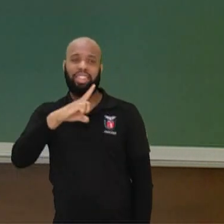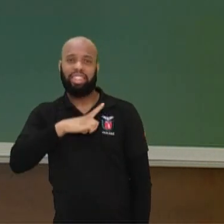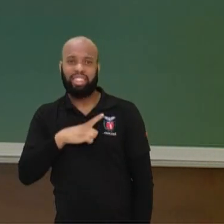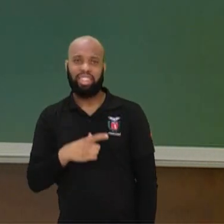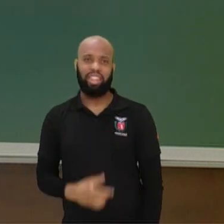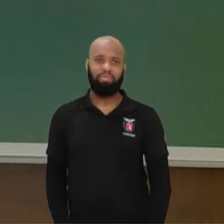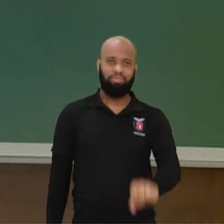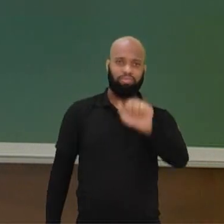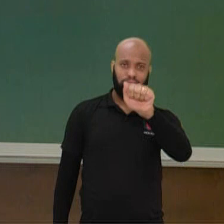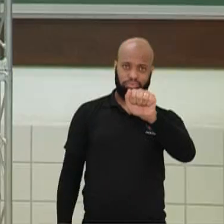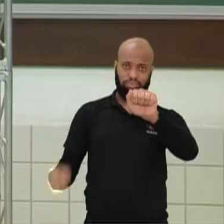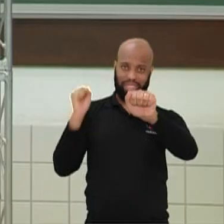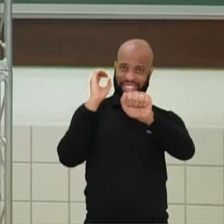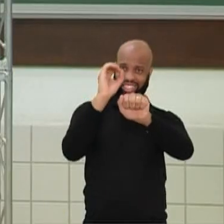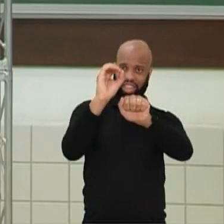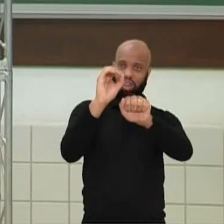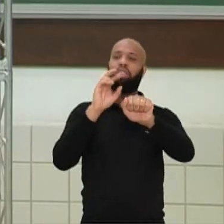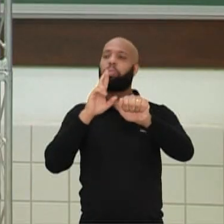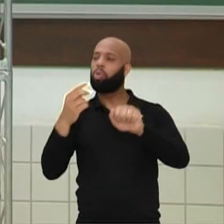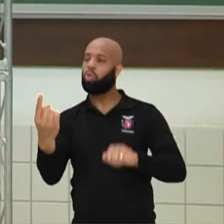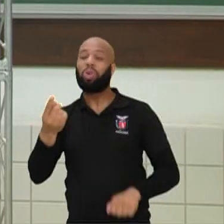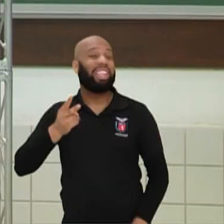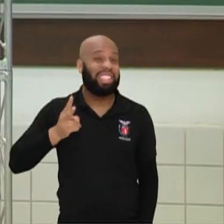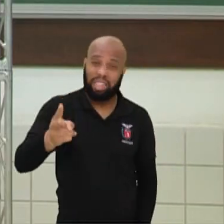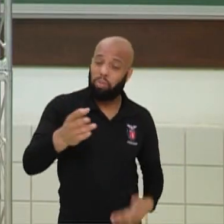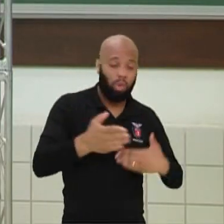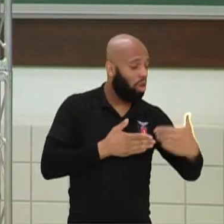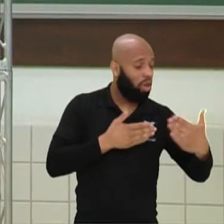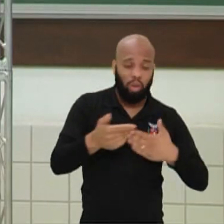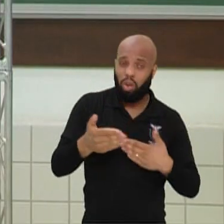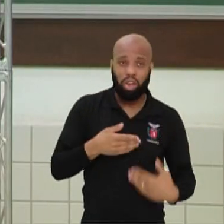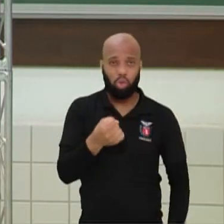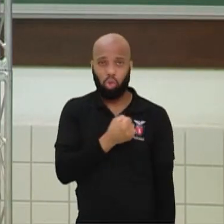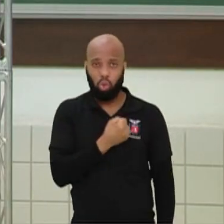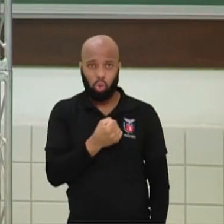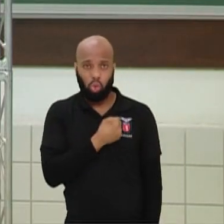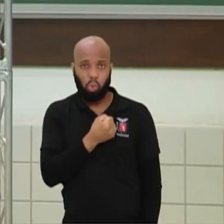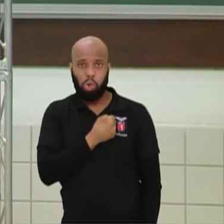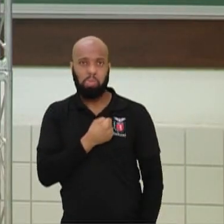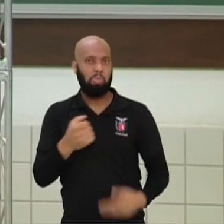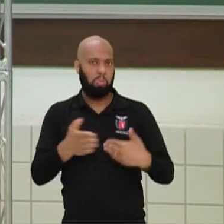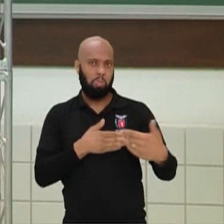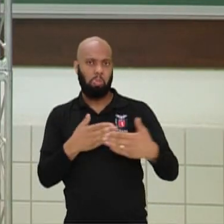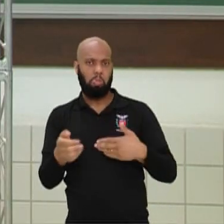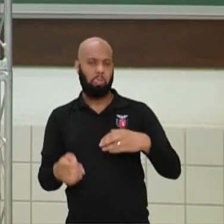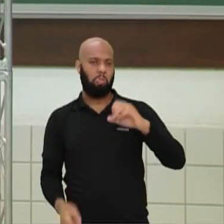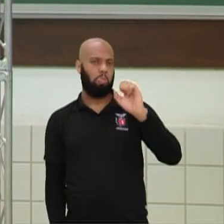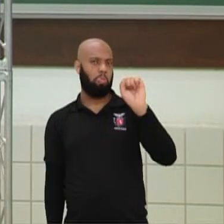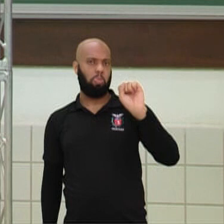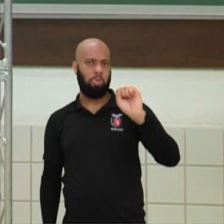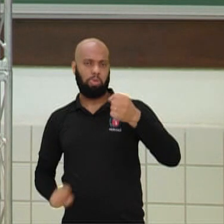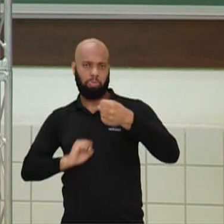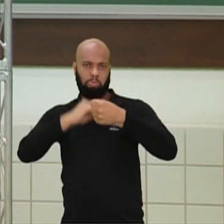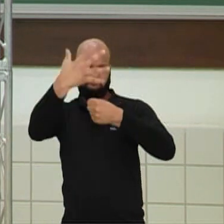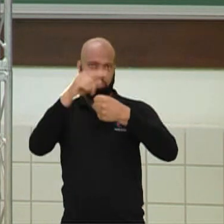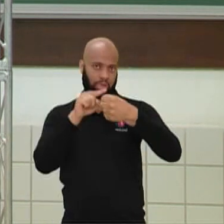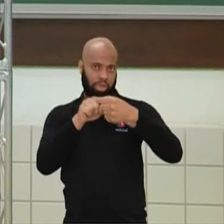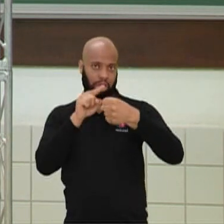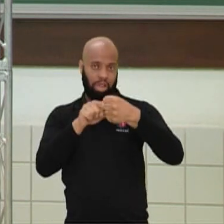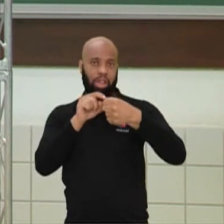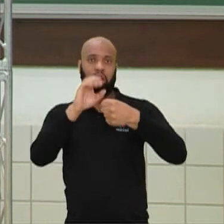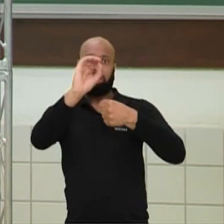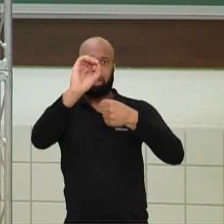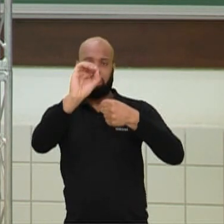é igual a 1. Eu estou falando, chamando a atenção de que qualquer número elevado a 0 é igual a 1, mas esse número não pode ser 0.